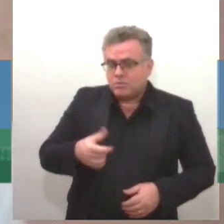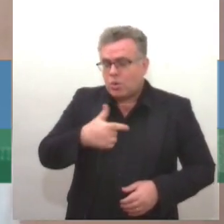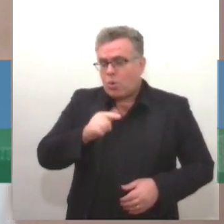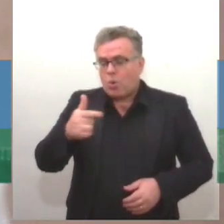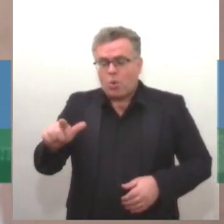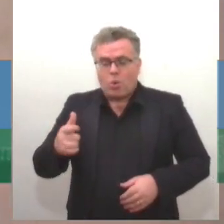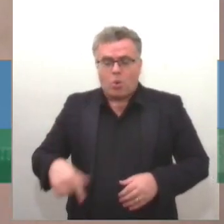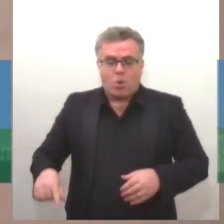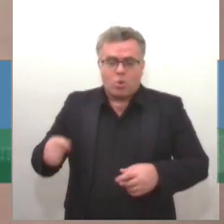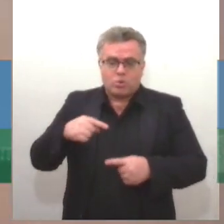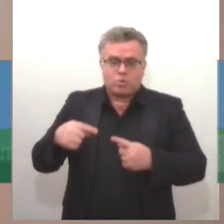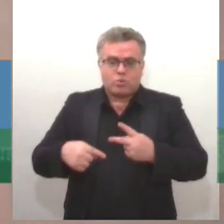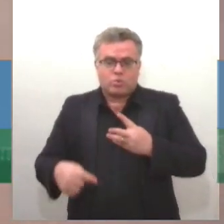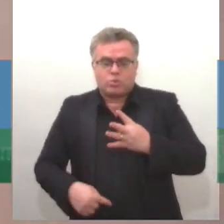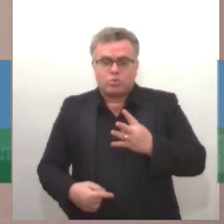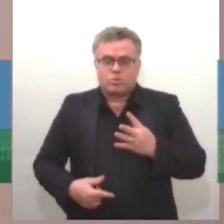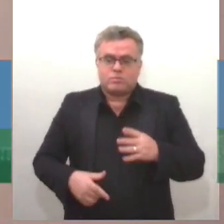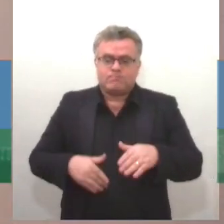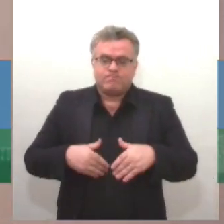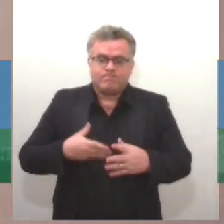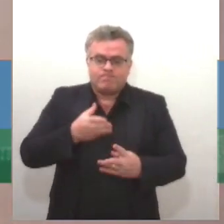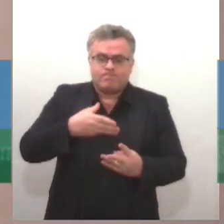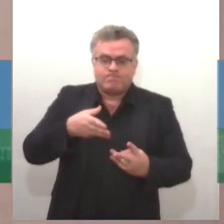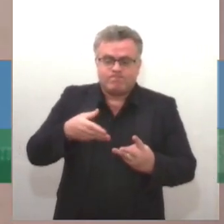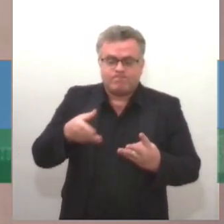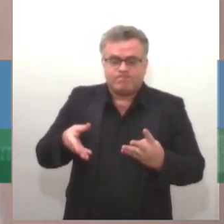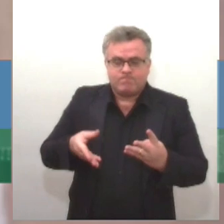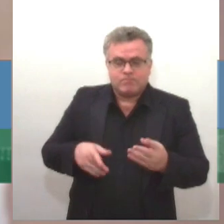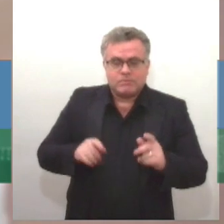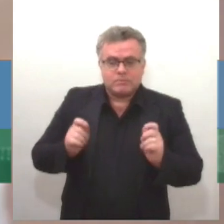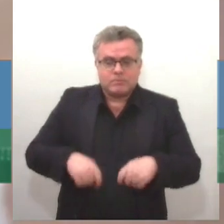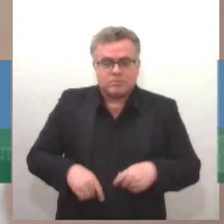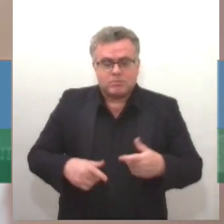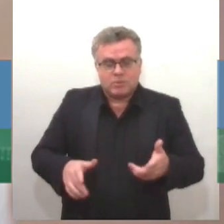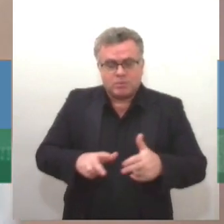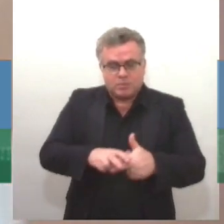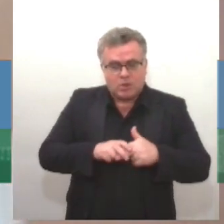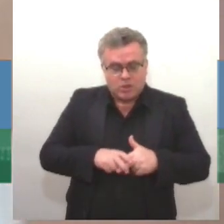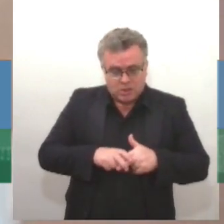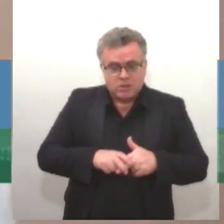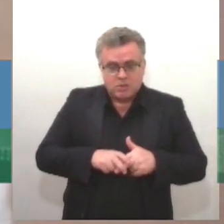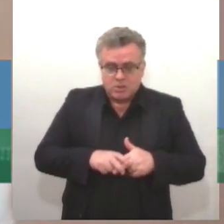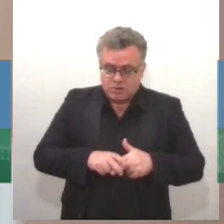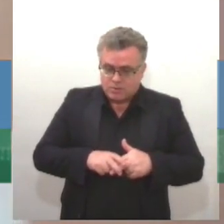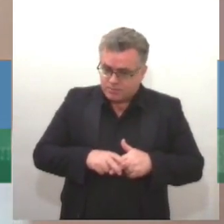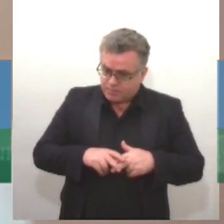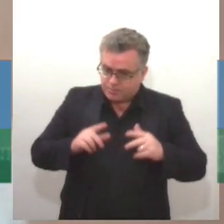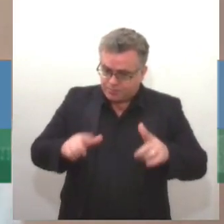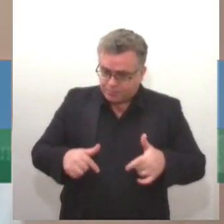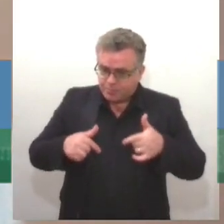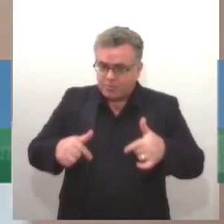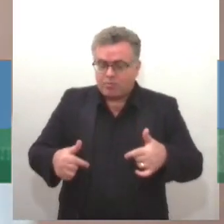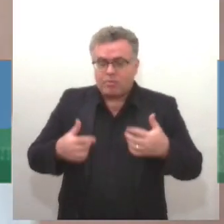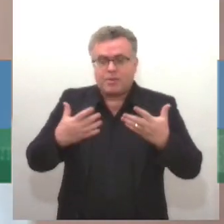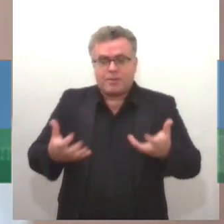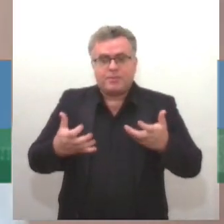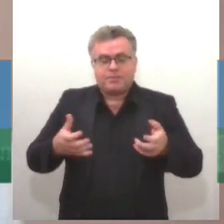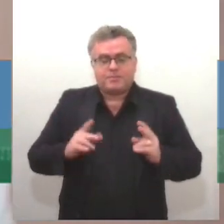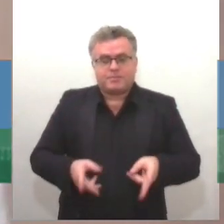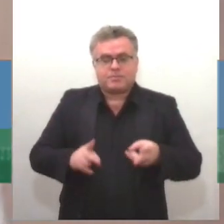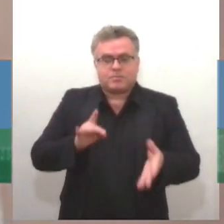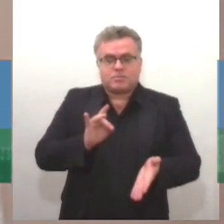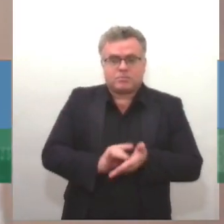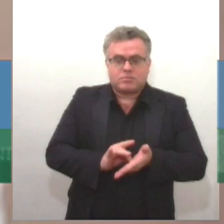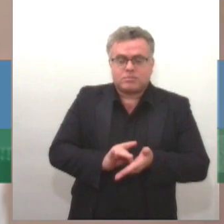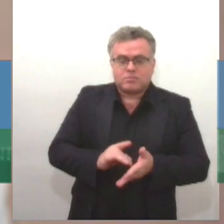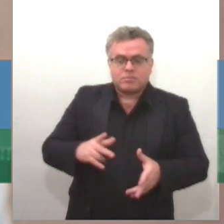completamente diferente do conceito da LRF, que procurava, na essência, o que, que é despesa pessoal.